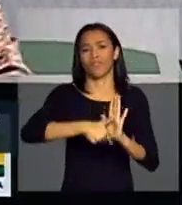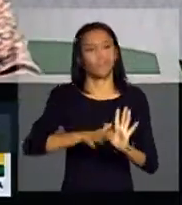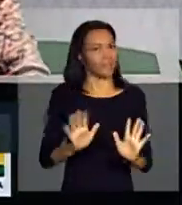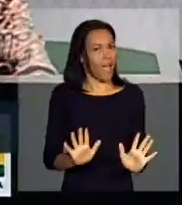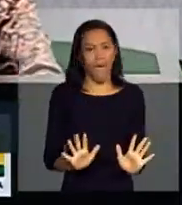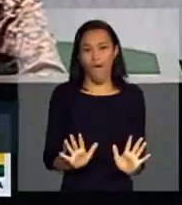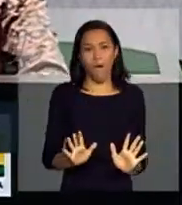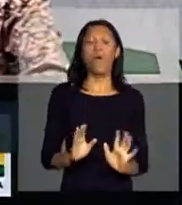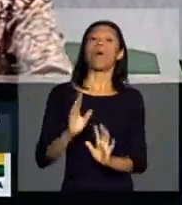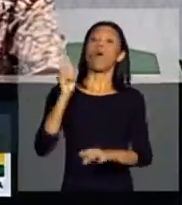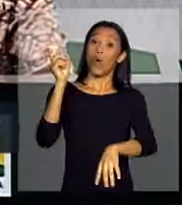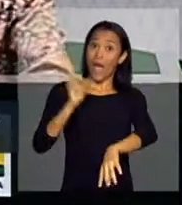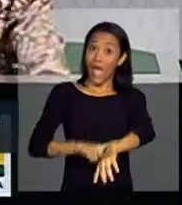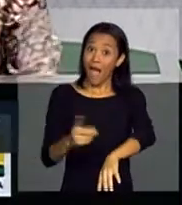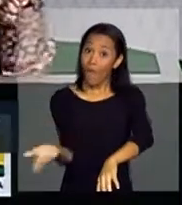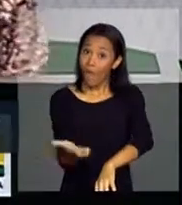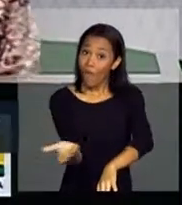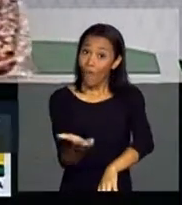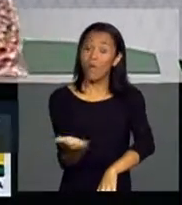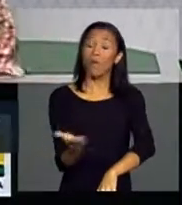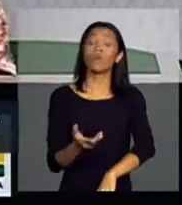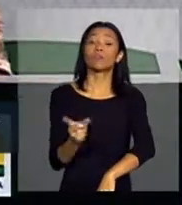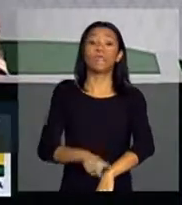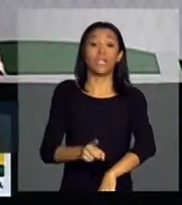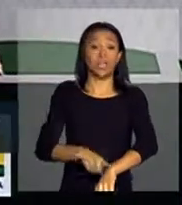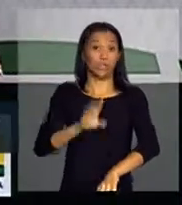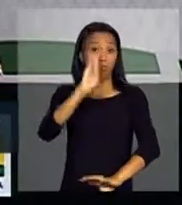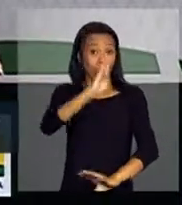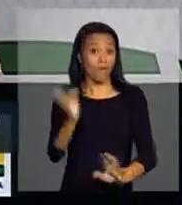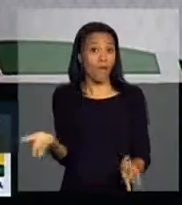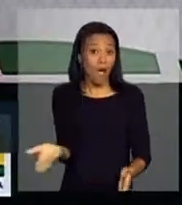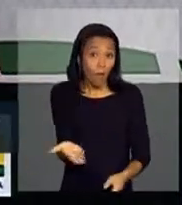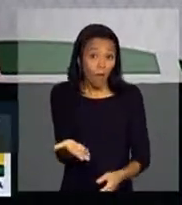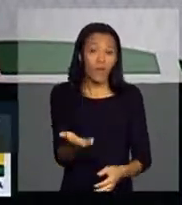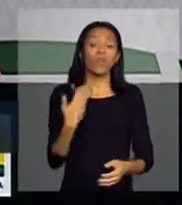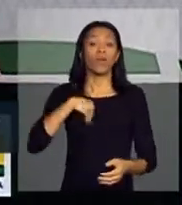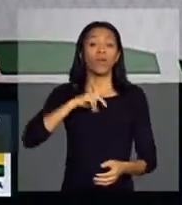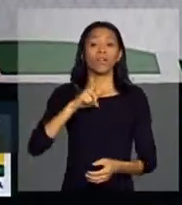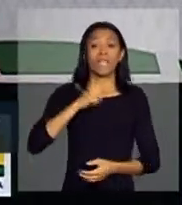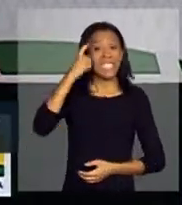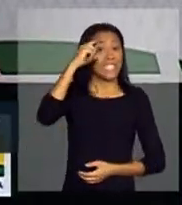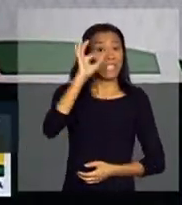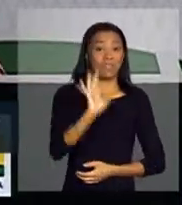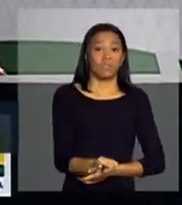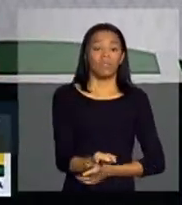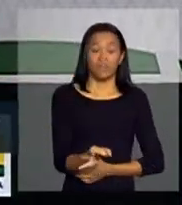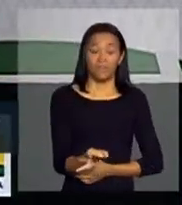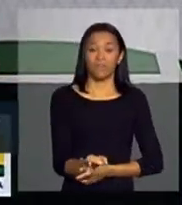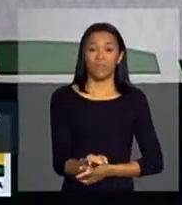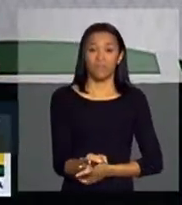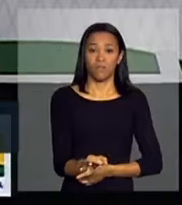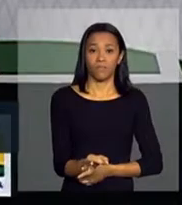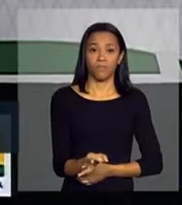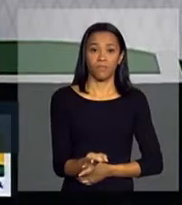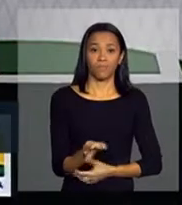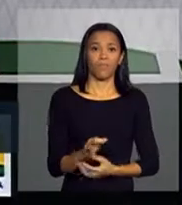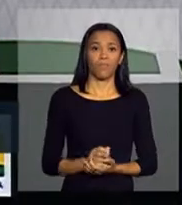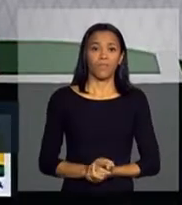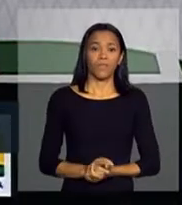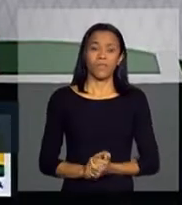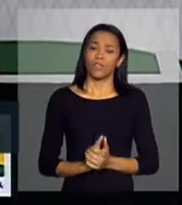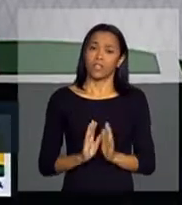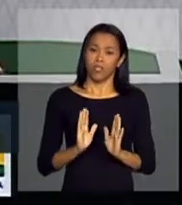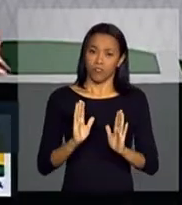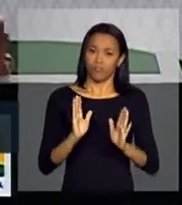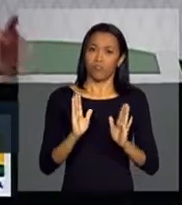a hora do Brasil é agora nós temos de ter certeza que passamos